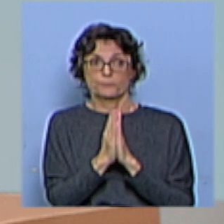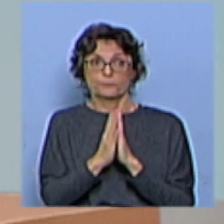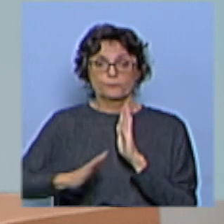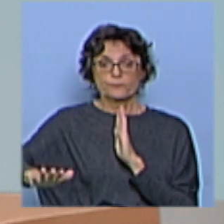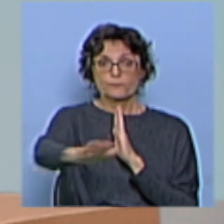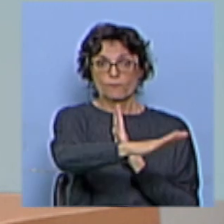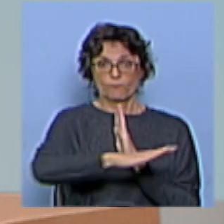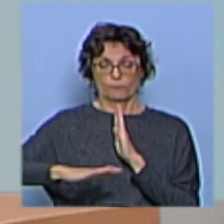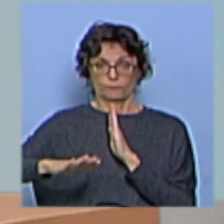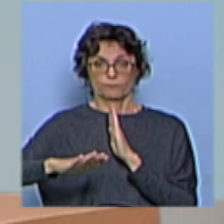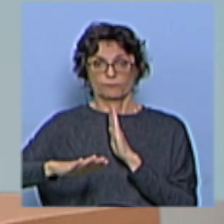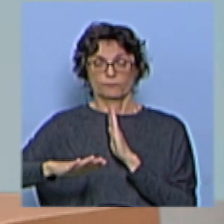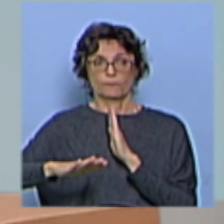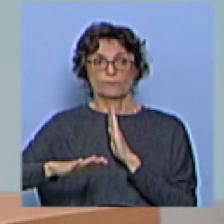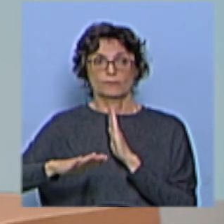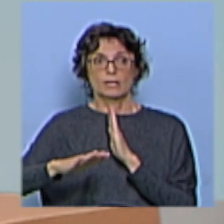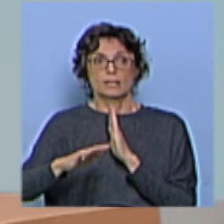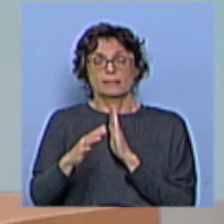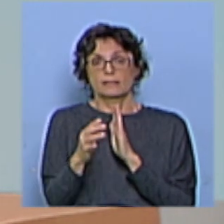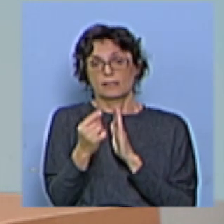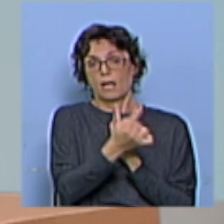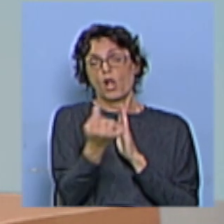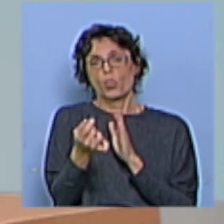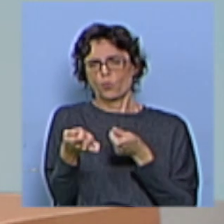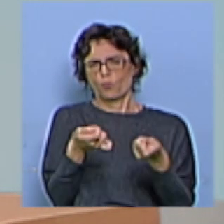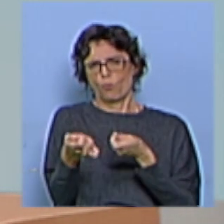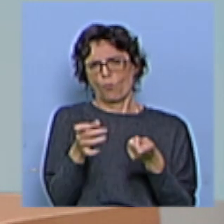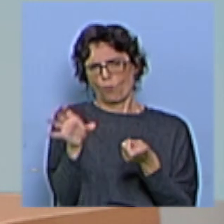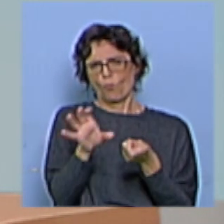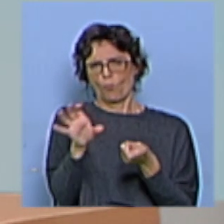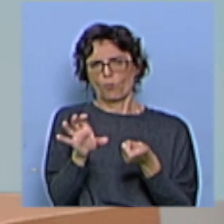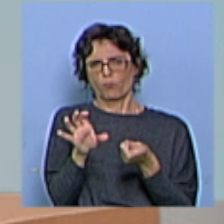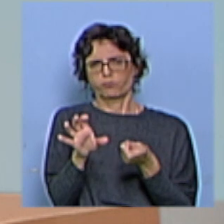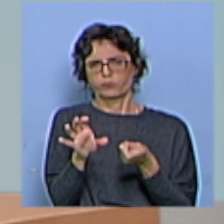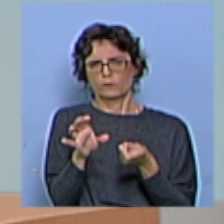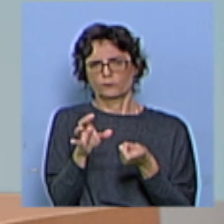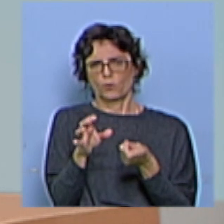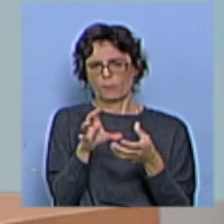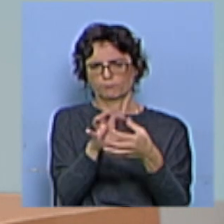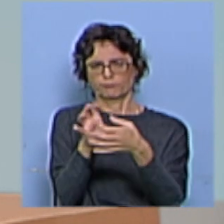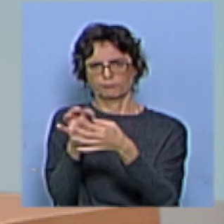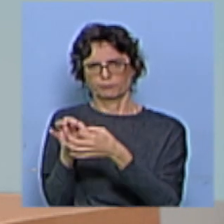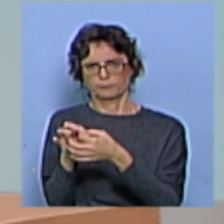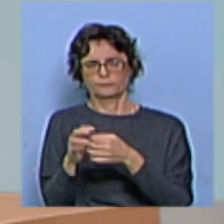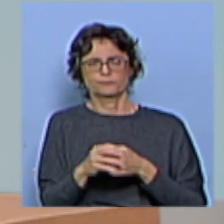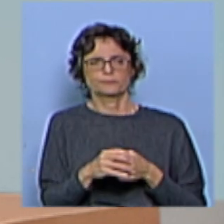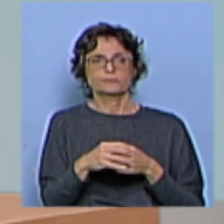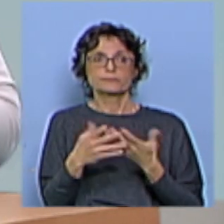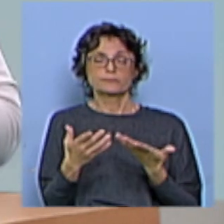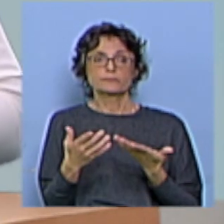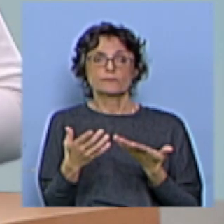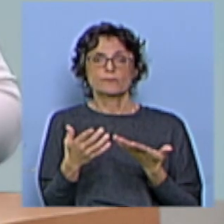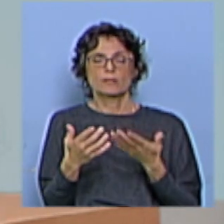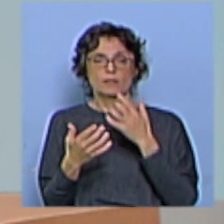domínio do turismo, seja neste domínio mais genérico dos bens culturais da Igreja. Têm sido